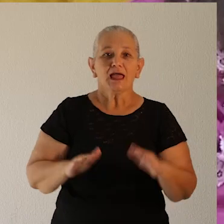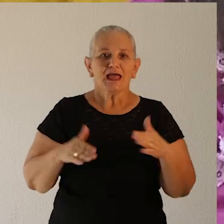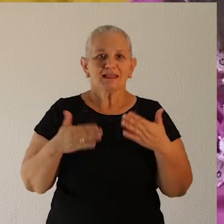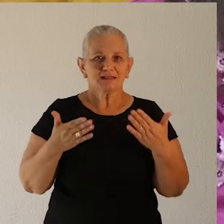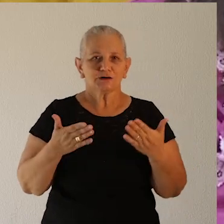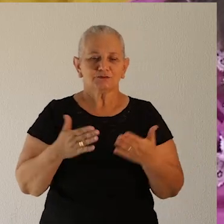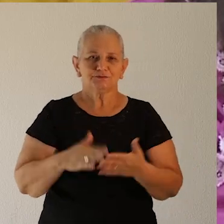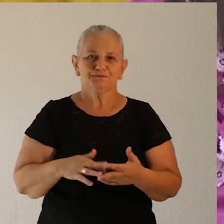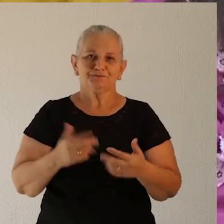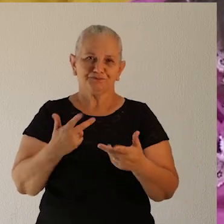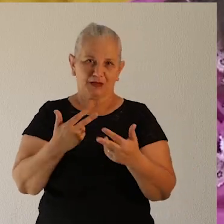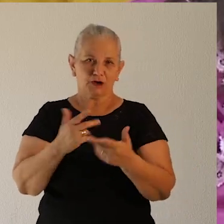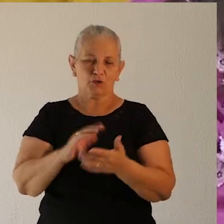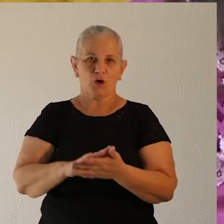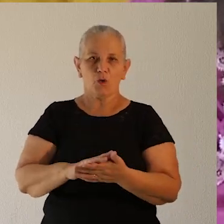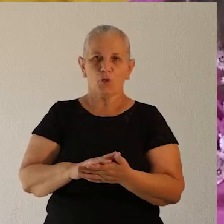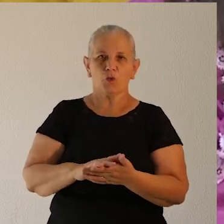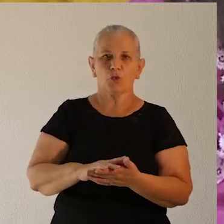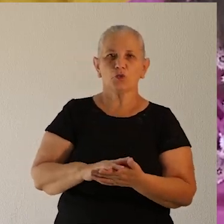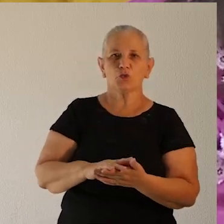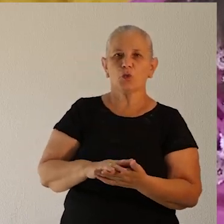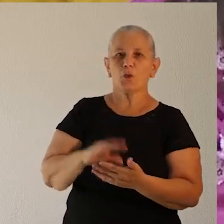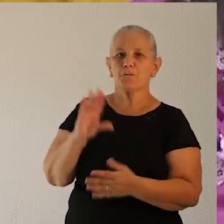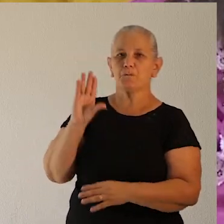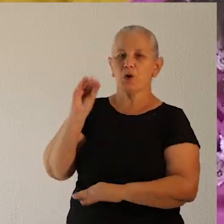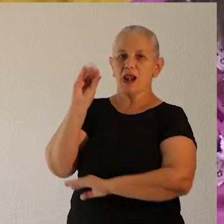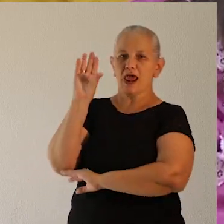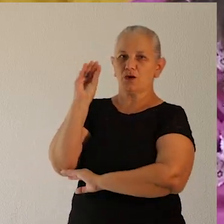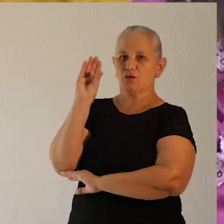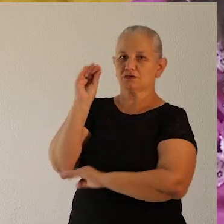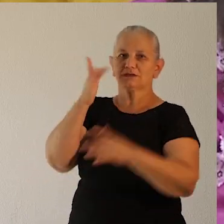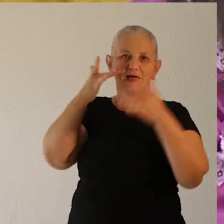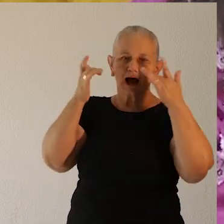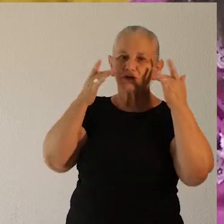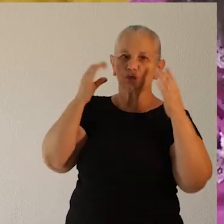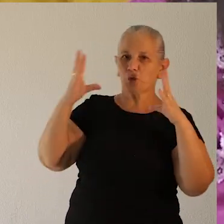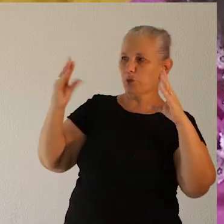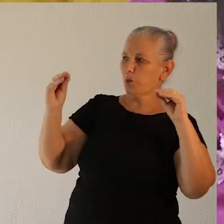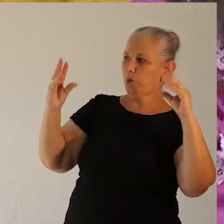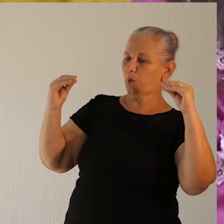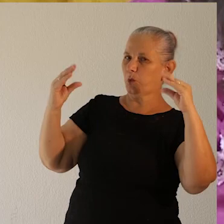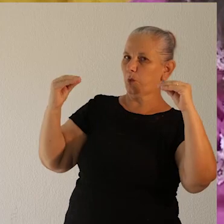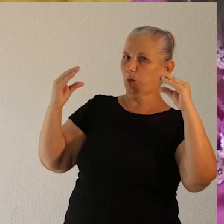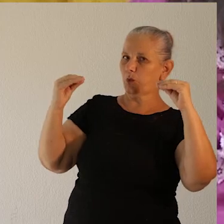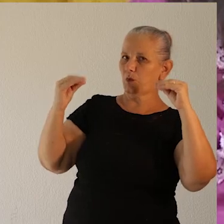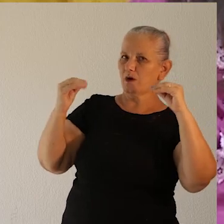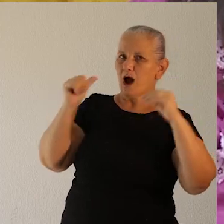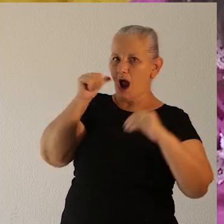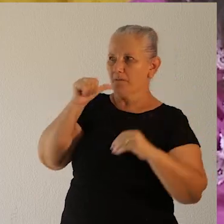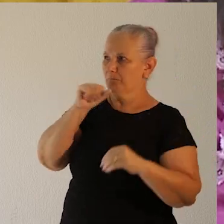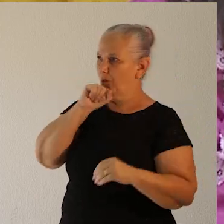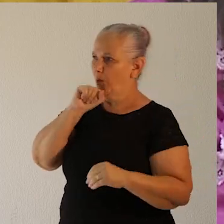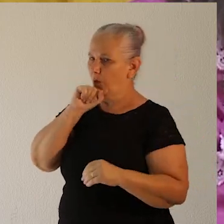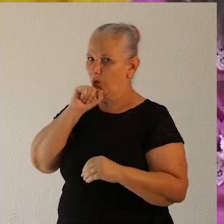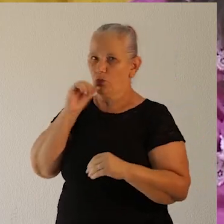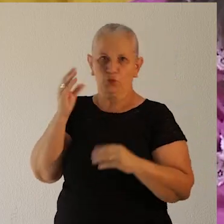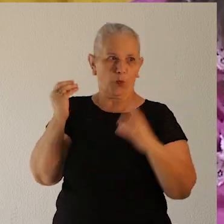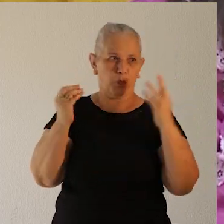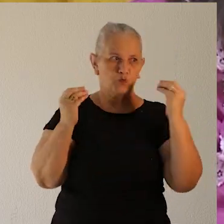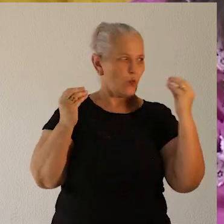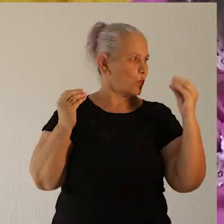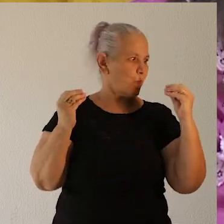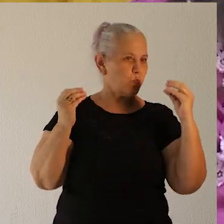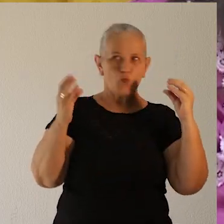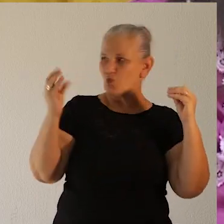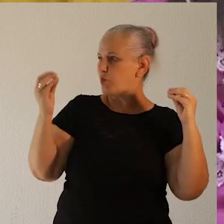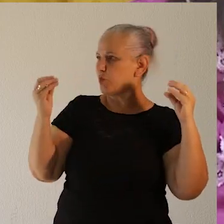as mãos como se ele fosse os bonecos. Mãe, são dois bonecos que batem boca para mais de três. Boneco não rola, não. Ai,